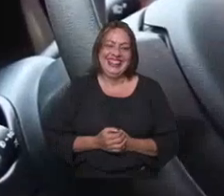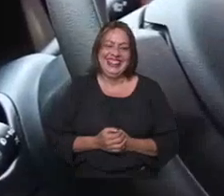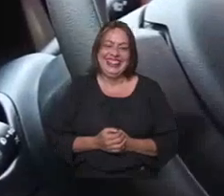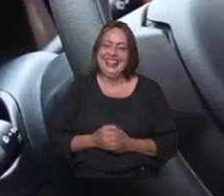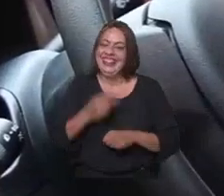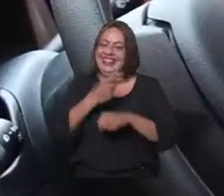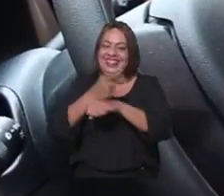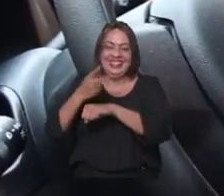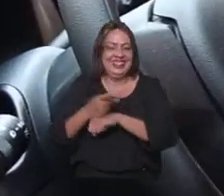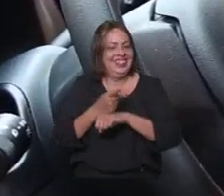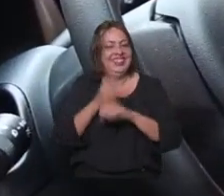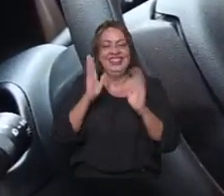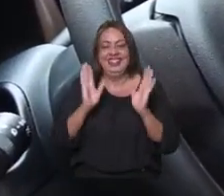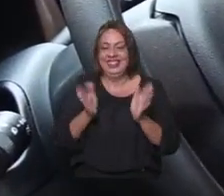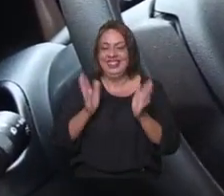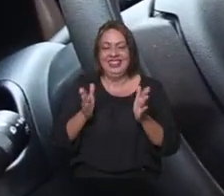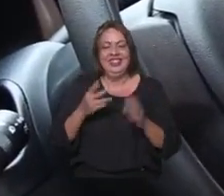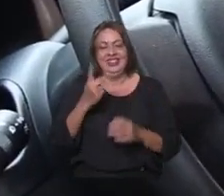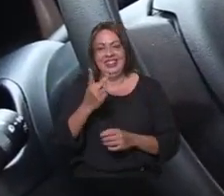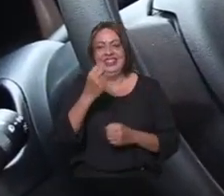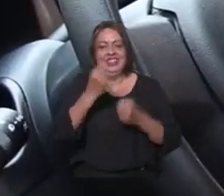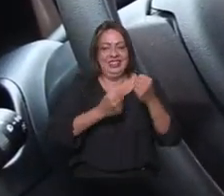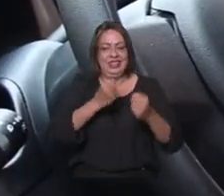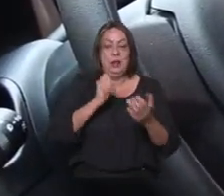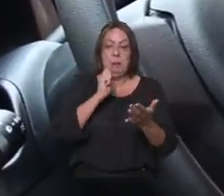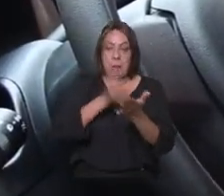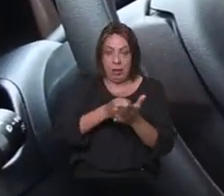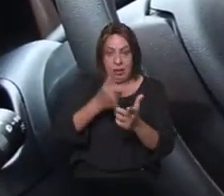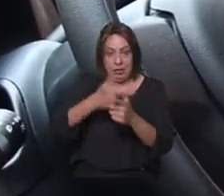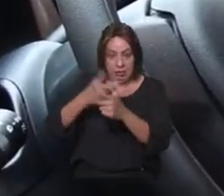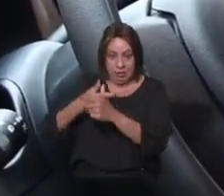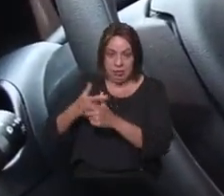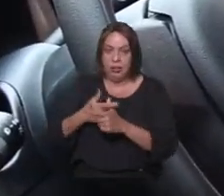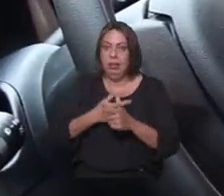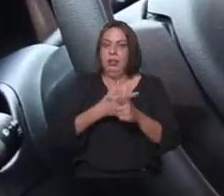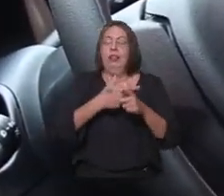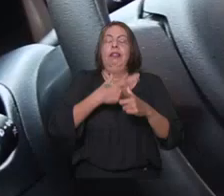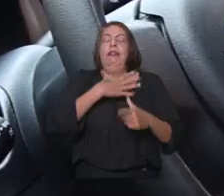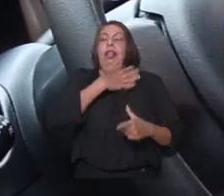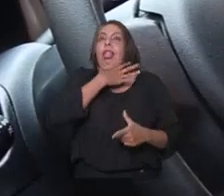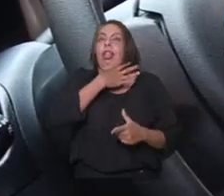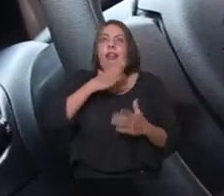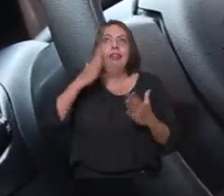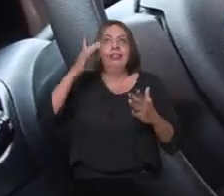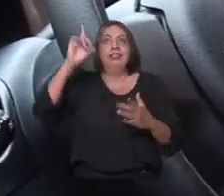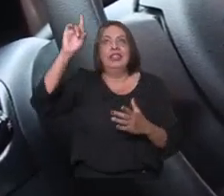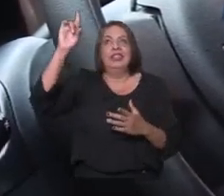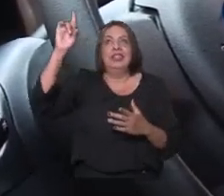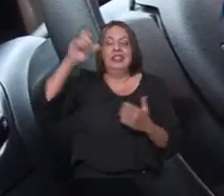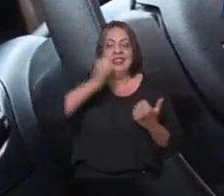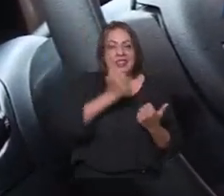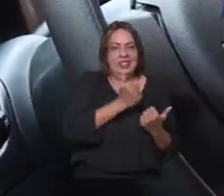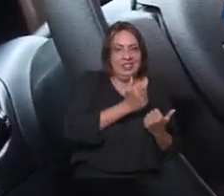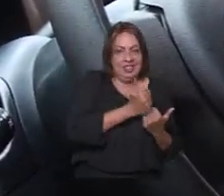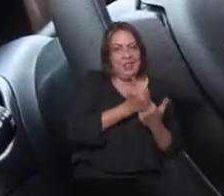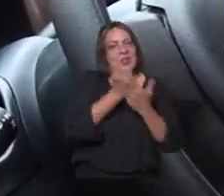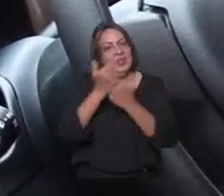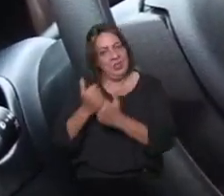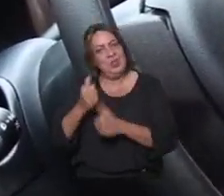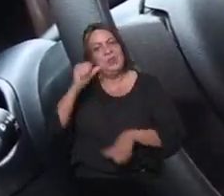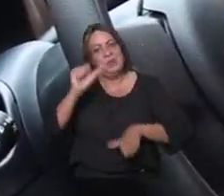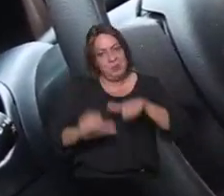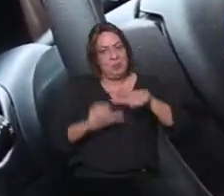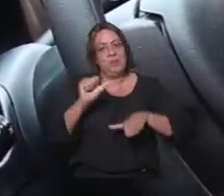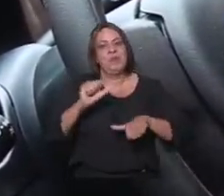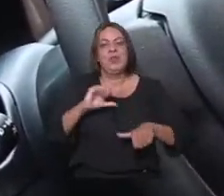Esse prêmio... Graças a Deus, desses dois carros, vou pagar minhas dívidas, estou devendo muito, mas graças a Deus o Caju Cap veio para ajudar. Graças a Deus, não